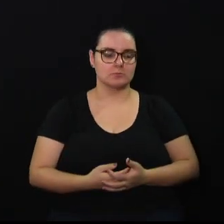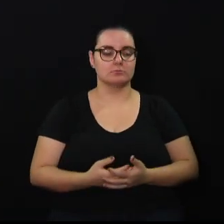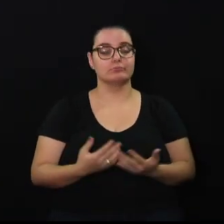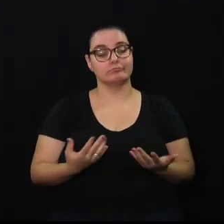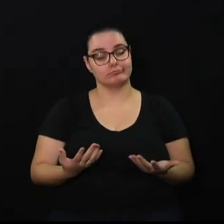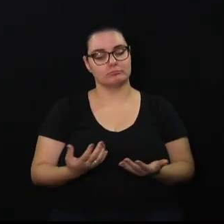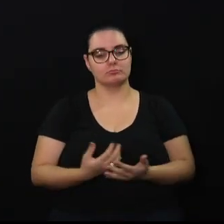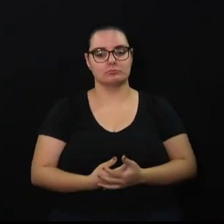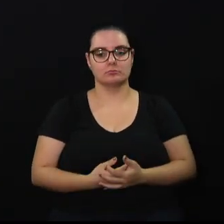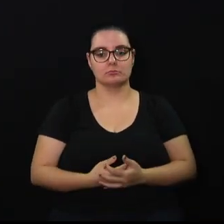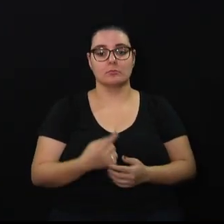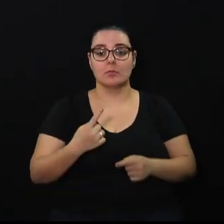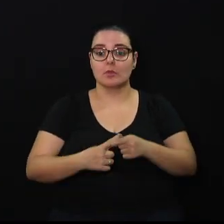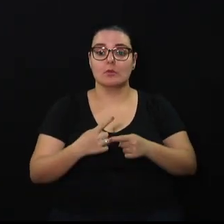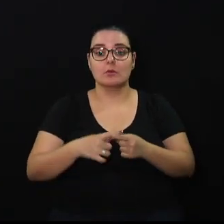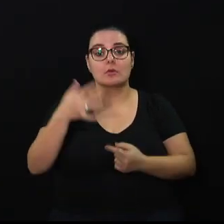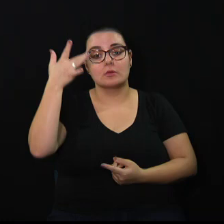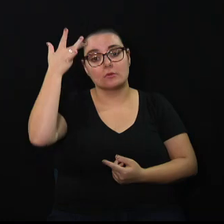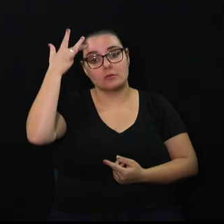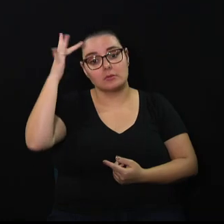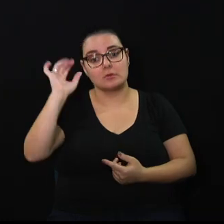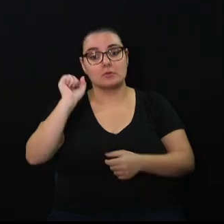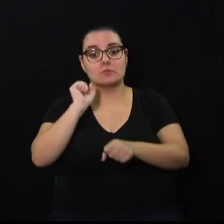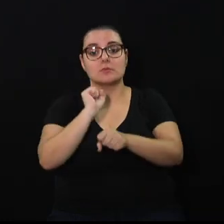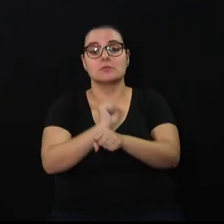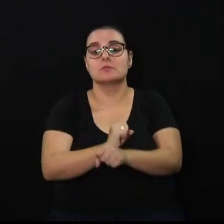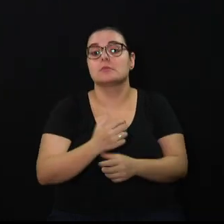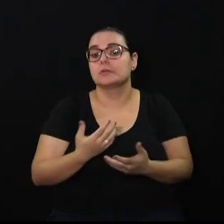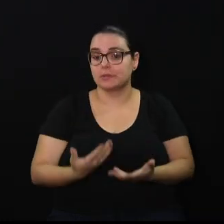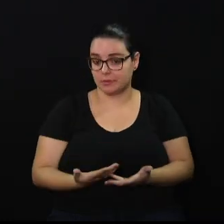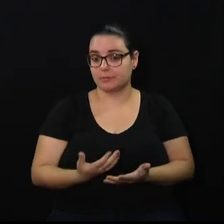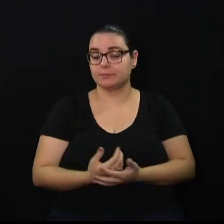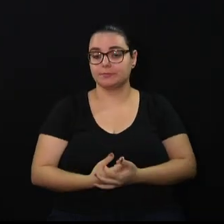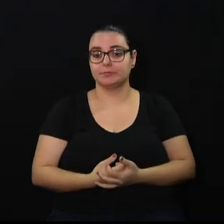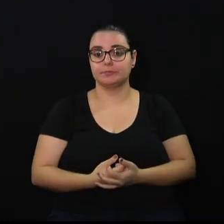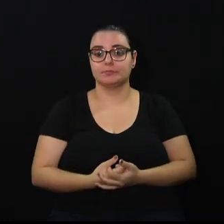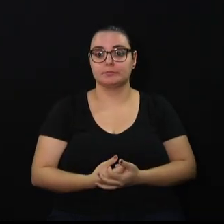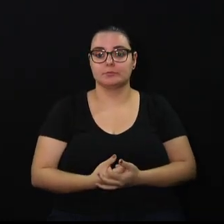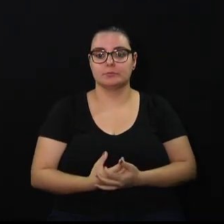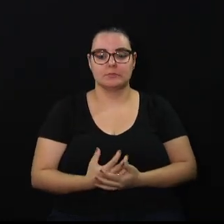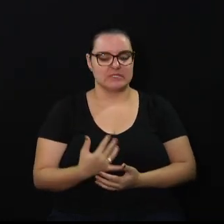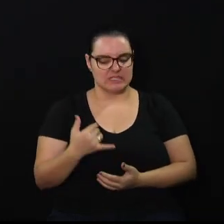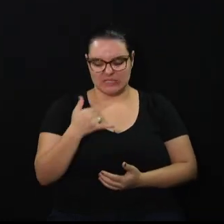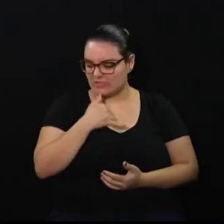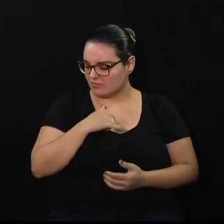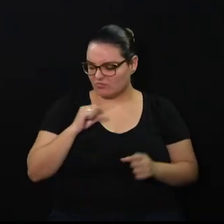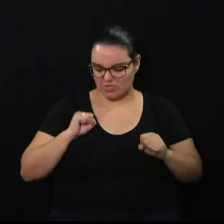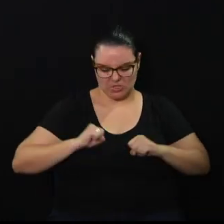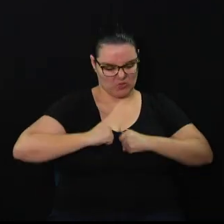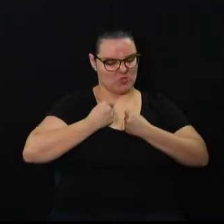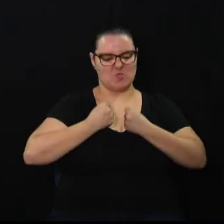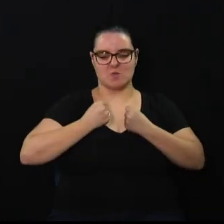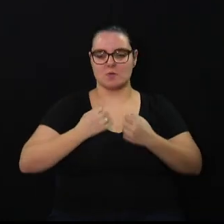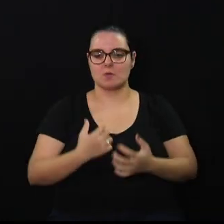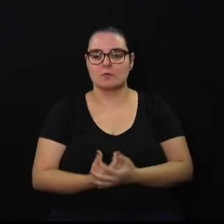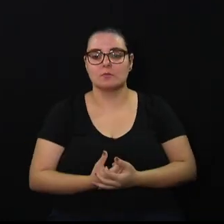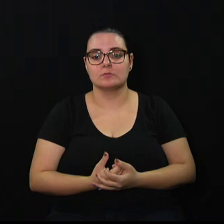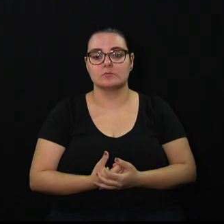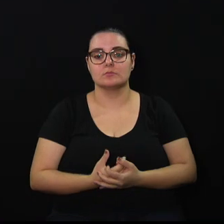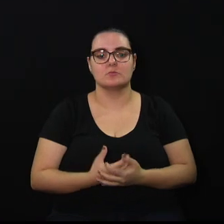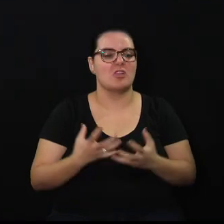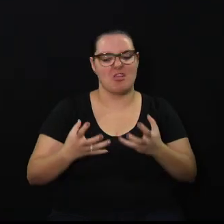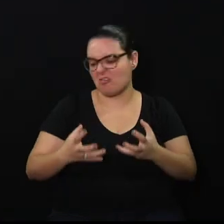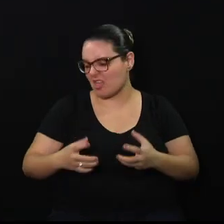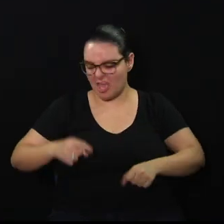porque ela não sabe esperar não consegue esperar tem uma tolerância à frustração e ela quer